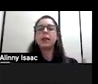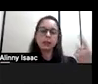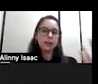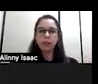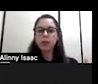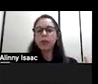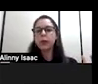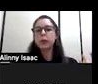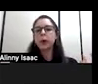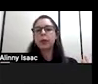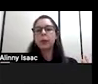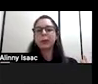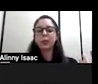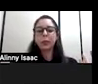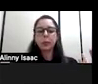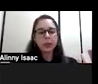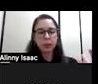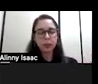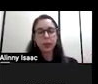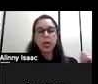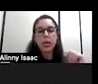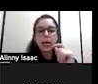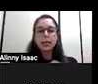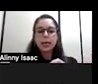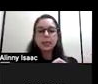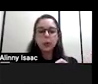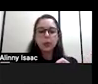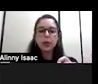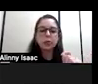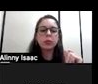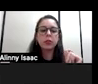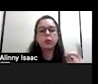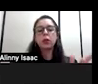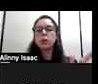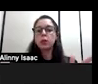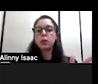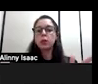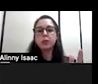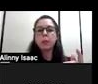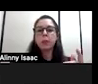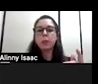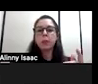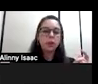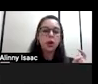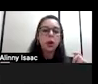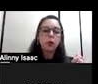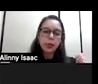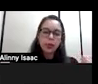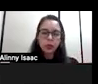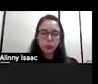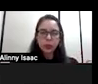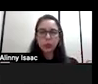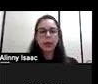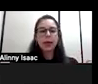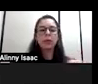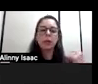se eles desenvolviam esse comportamento do tipo depressivo. E aí, nesse modelo, a gente utilizou 2 testes comportamentais. O